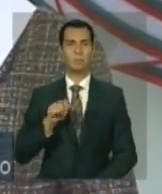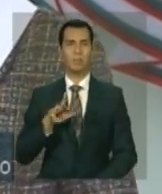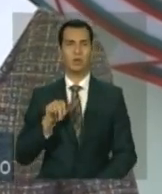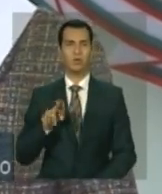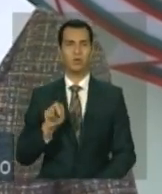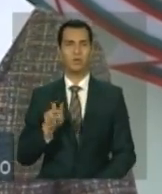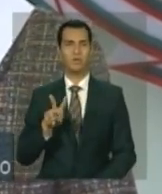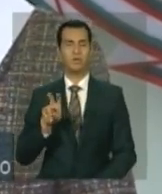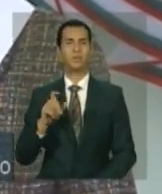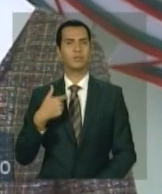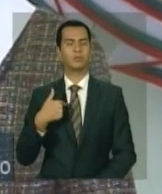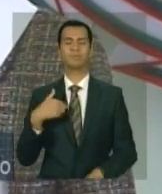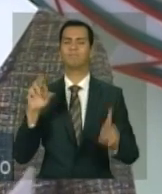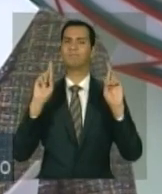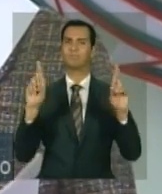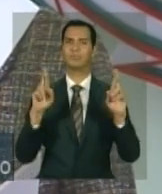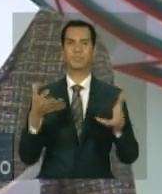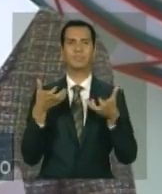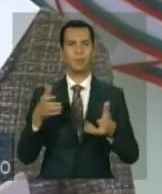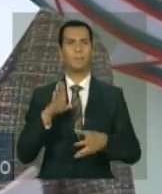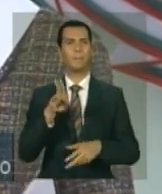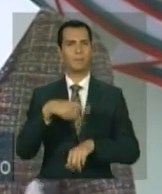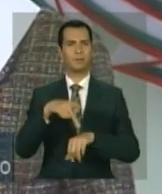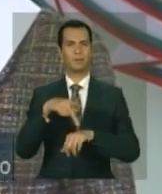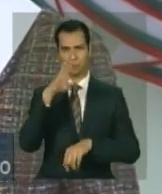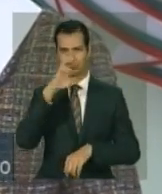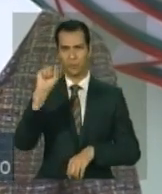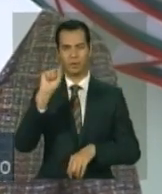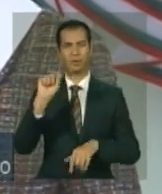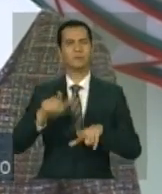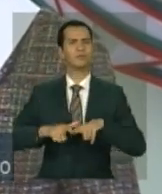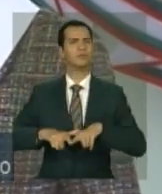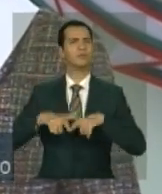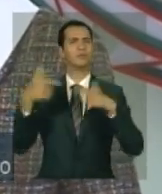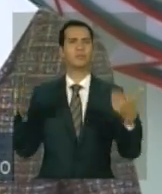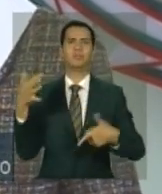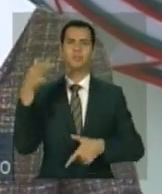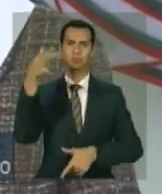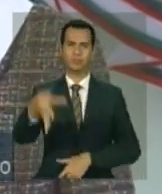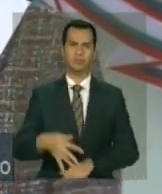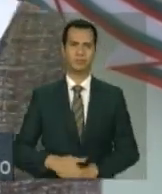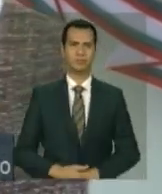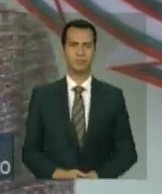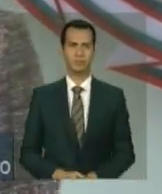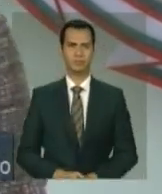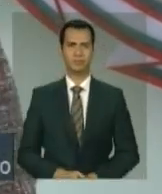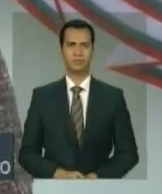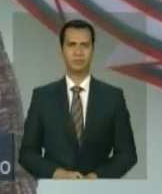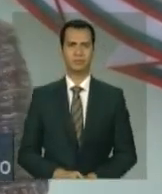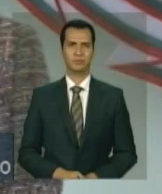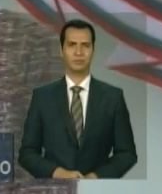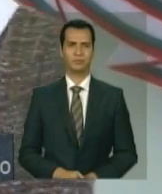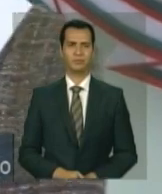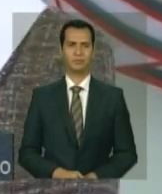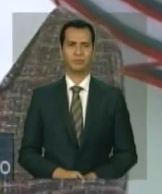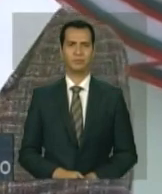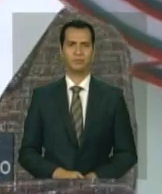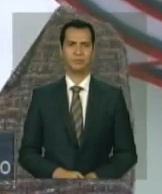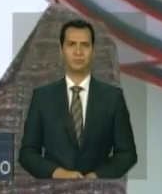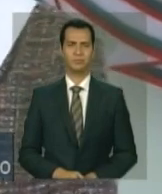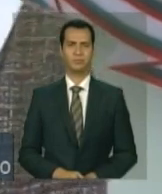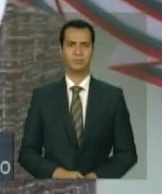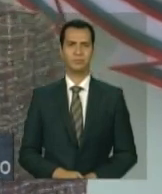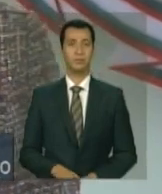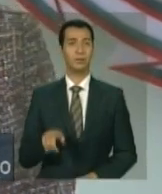da Búlgaria. A país com o qual